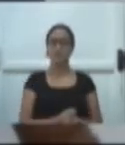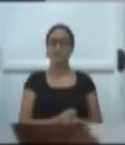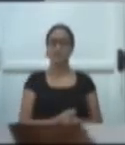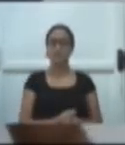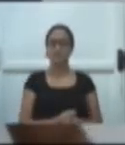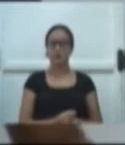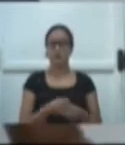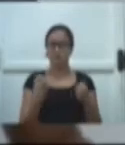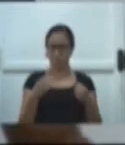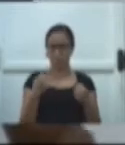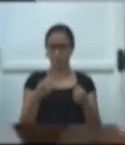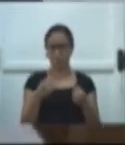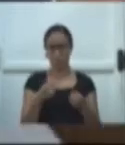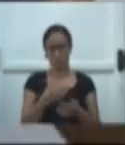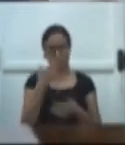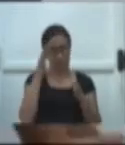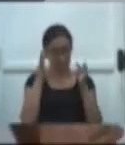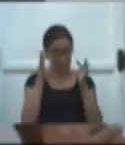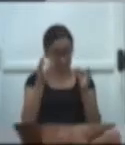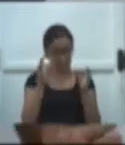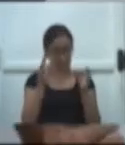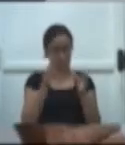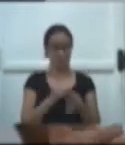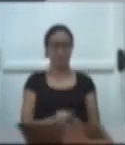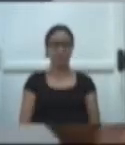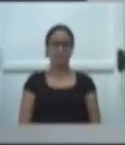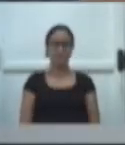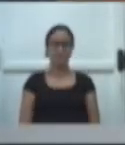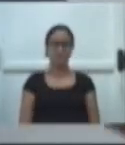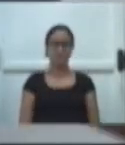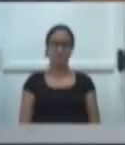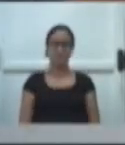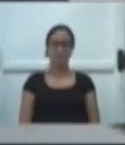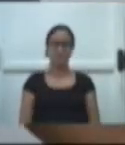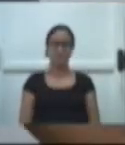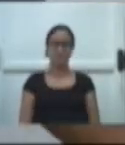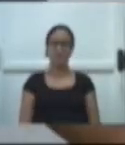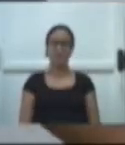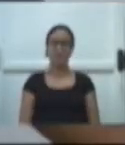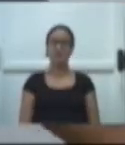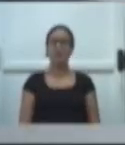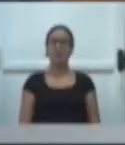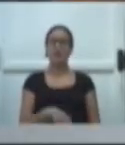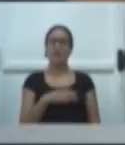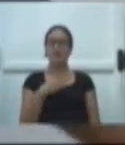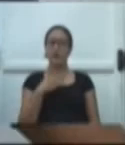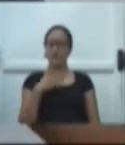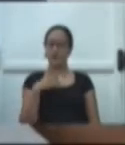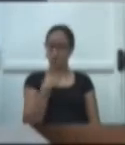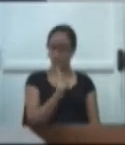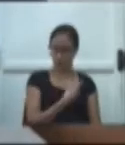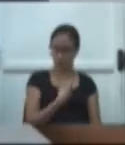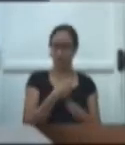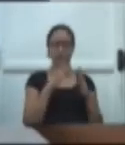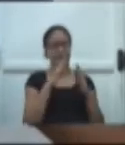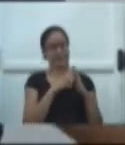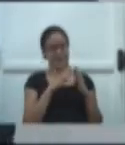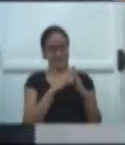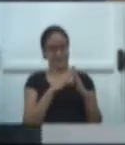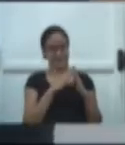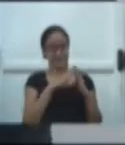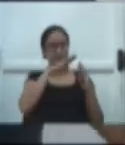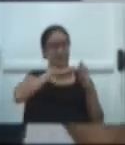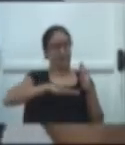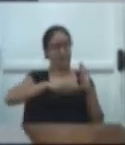escutassem. Por favor. Queridos, o nosso quintal é de nossa